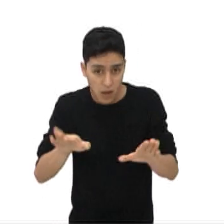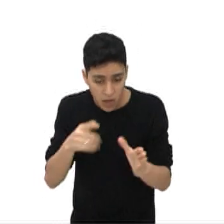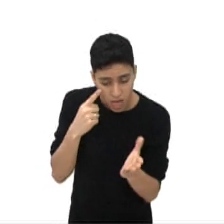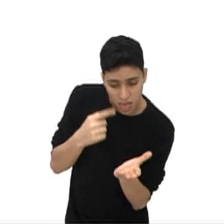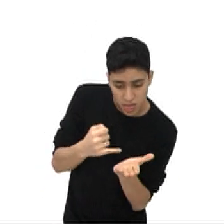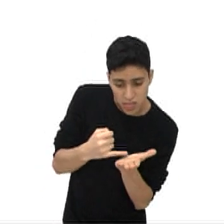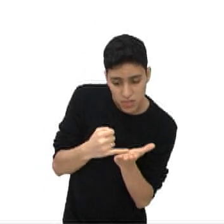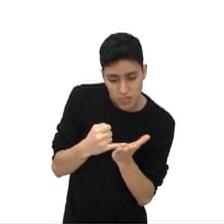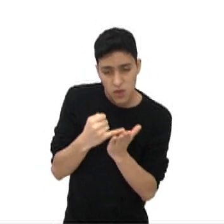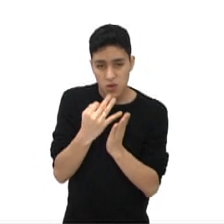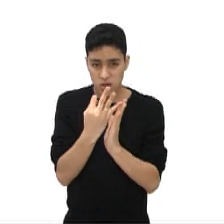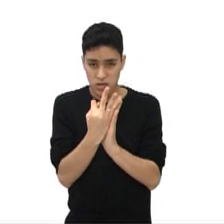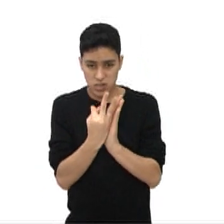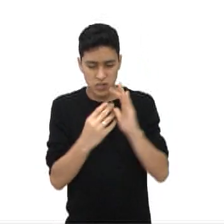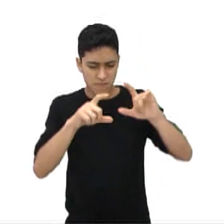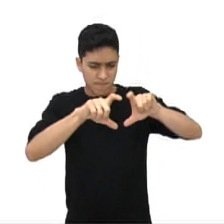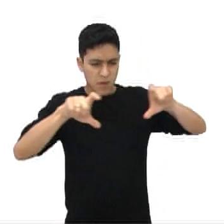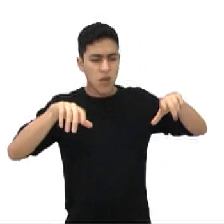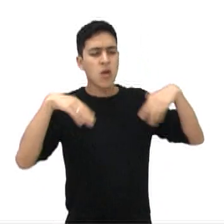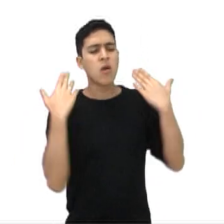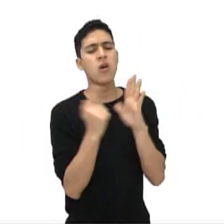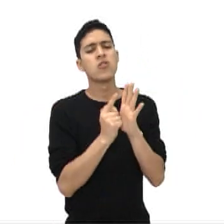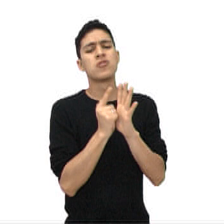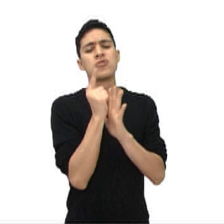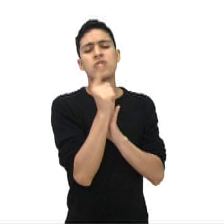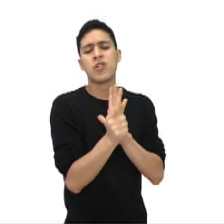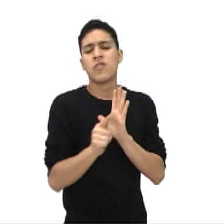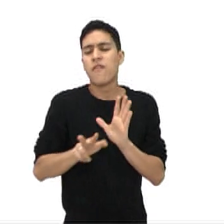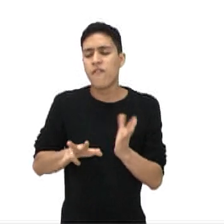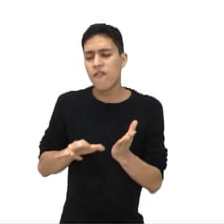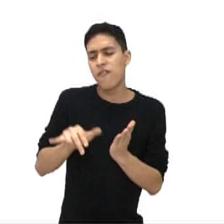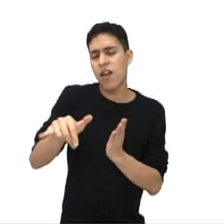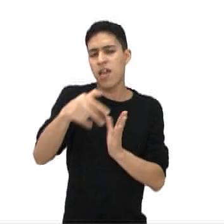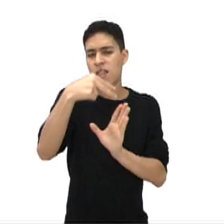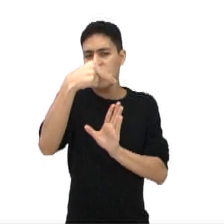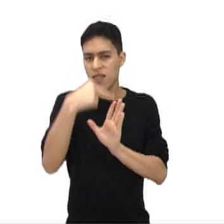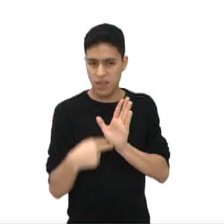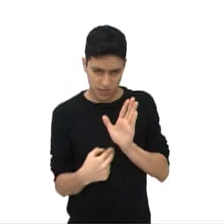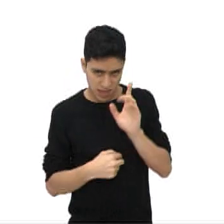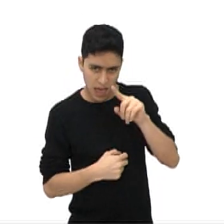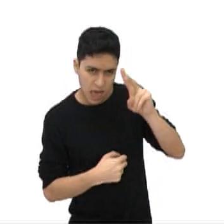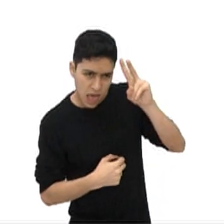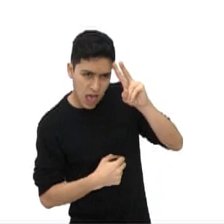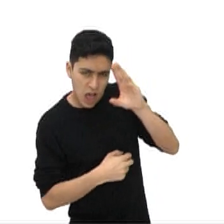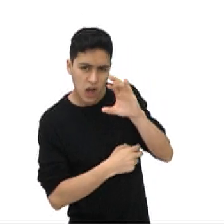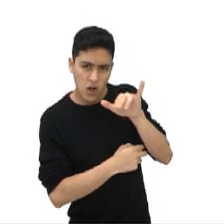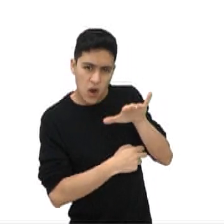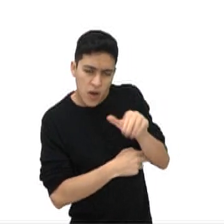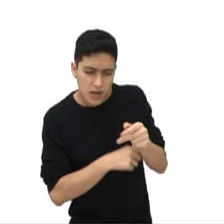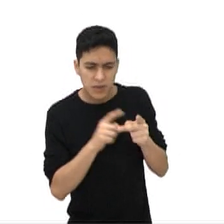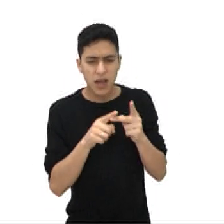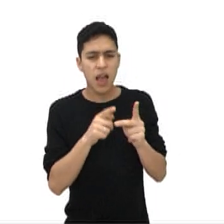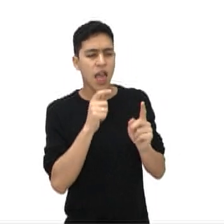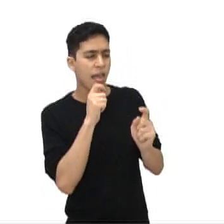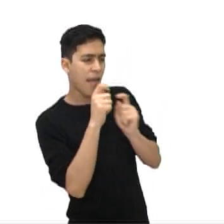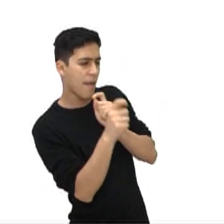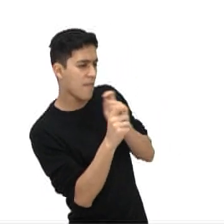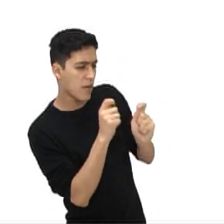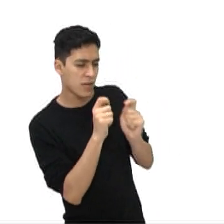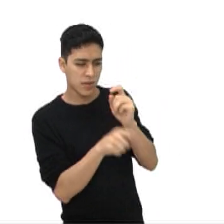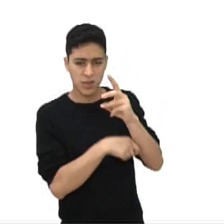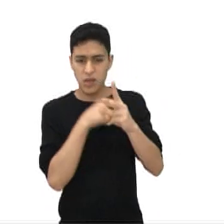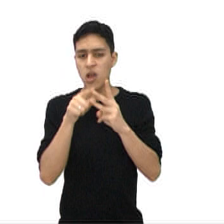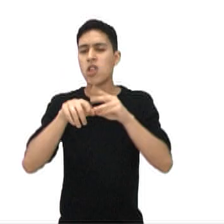do texto, qual é o gênero textual que leremos? Nós leremos uma crônica? Uma reportagem?